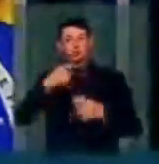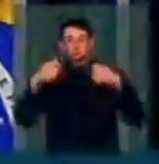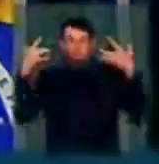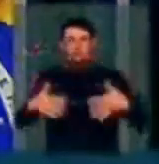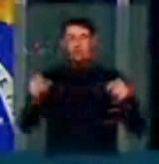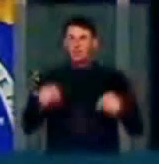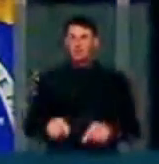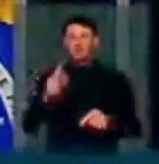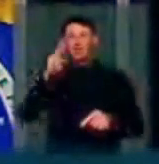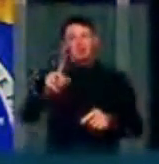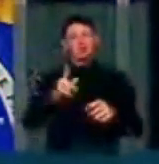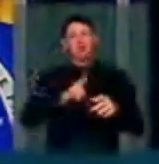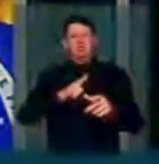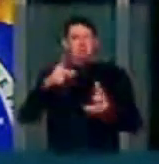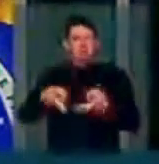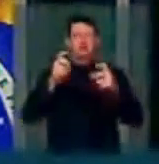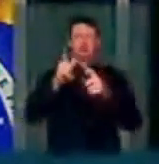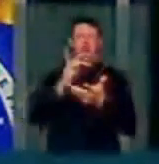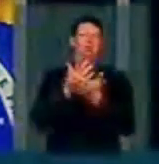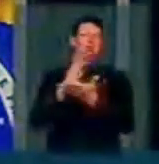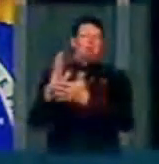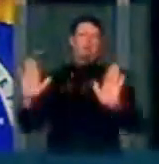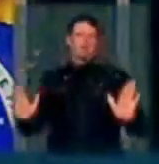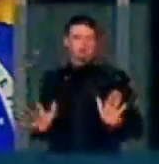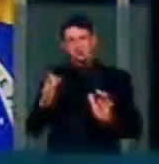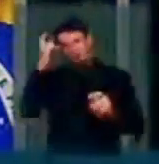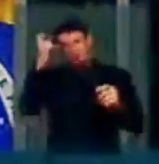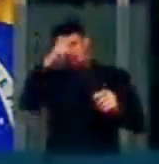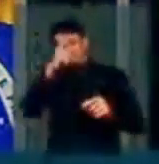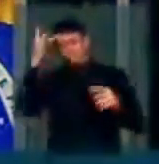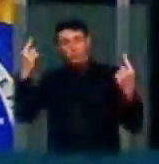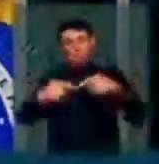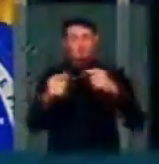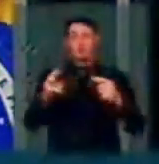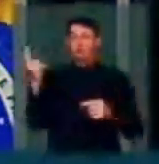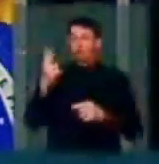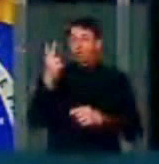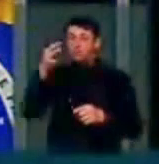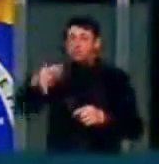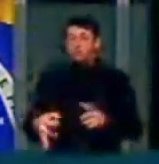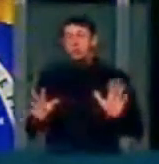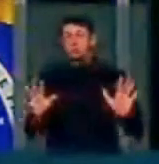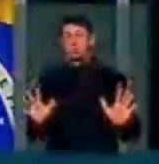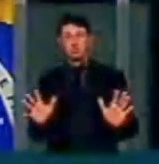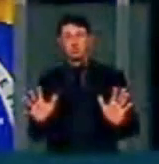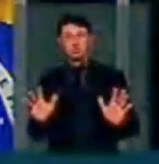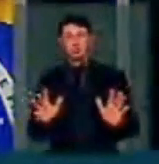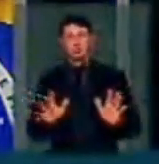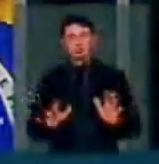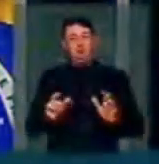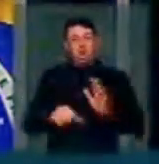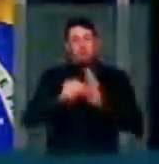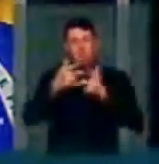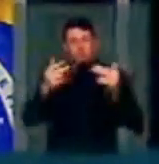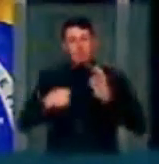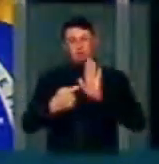eles veríamos que não tem nada de anormal nisso e que é difícil alguém se opor a isso com valores razoáveis e racionais. Um ponto que eu